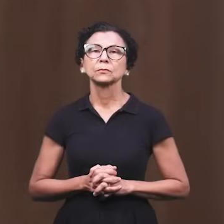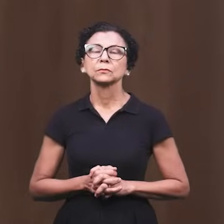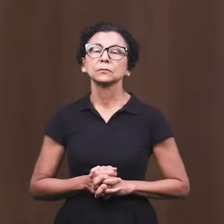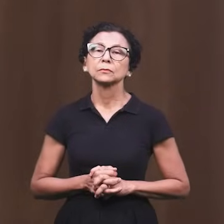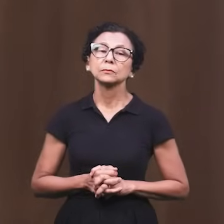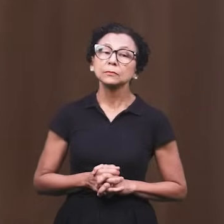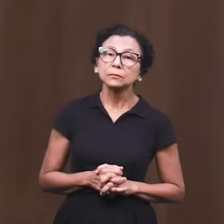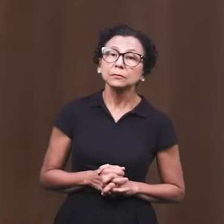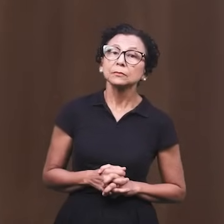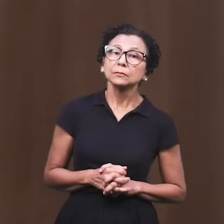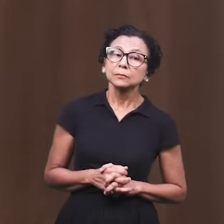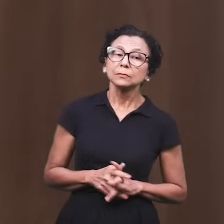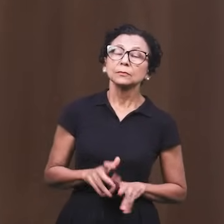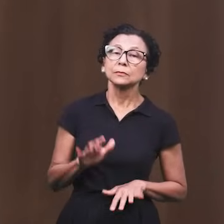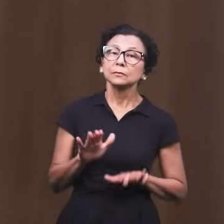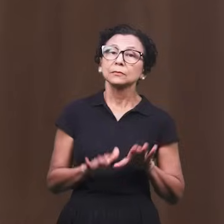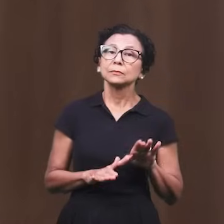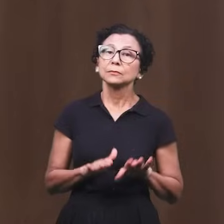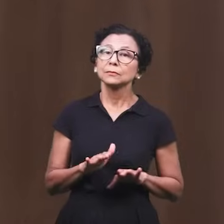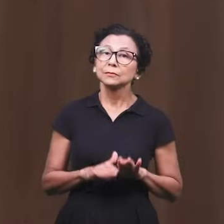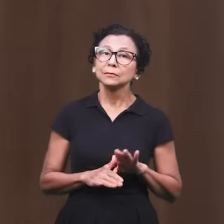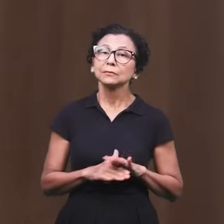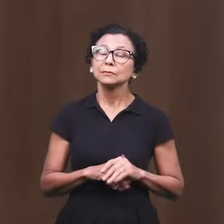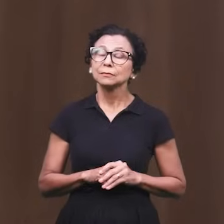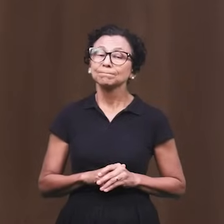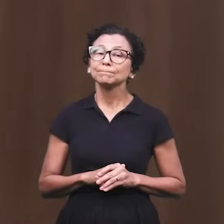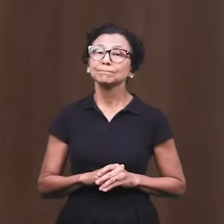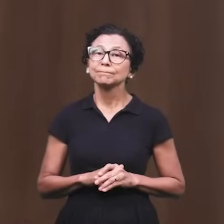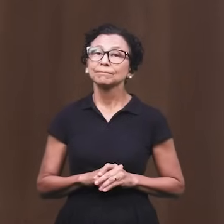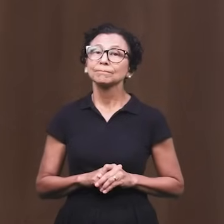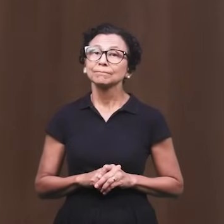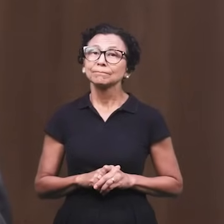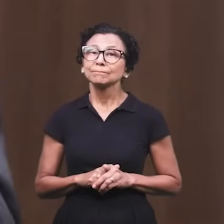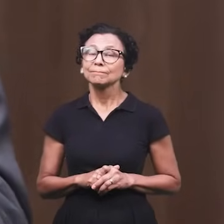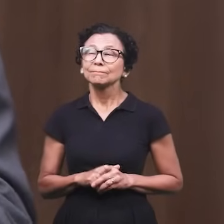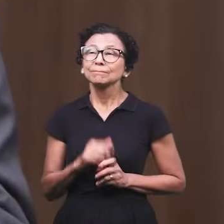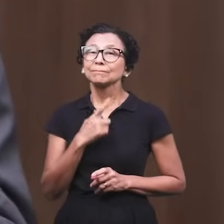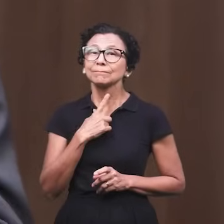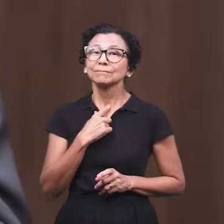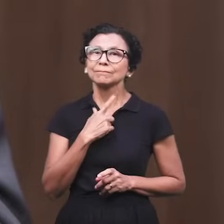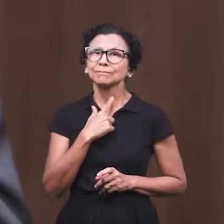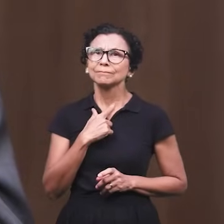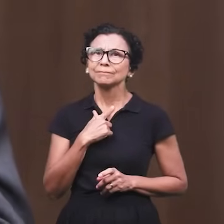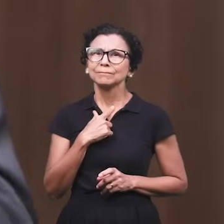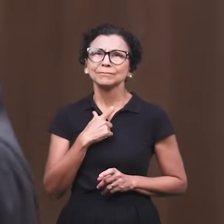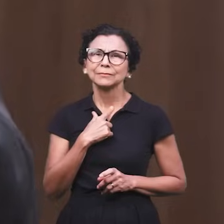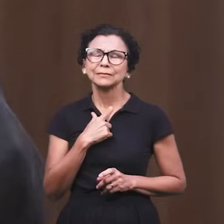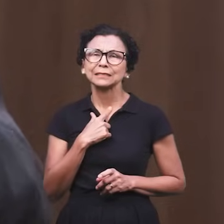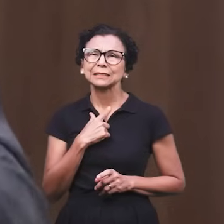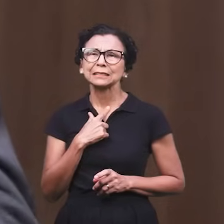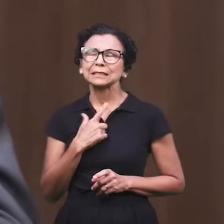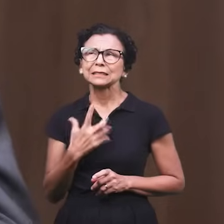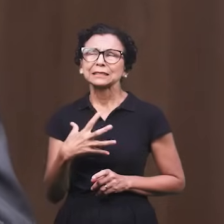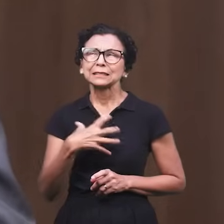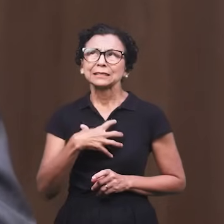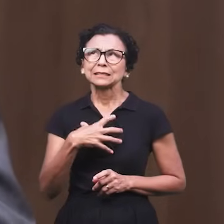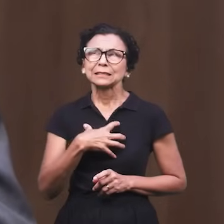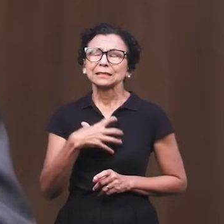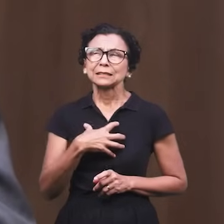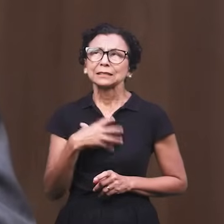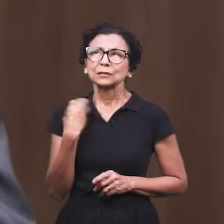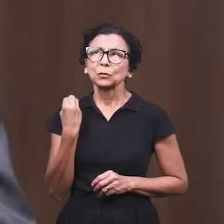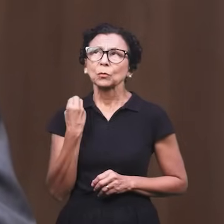às vezes até lutas das concupiscências da carne. Está lá na Bíblia. Como é que eu vou vencer isso?